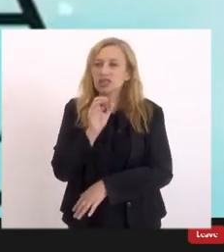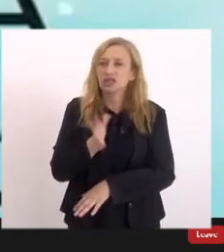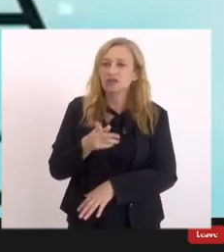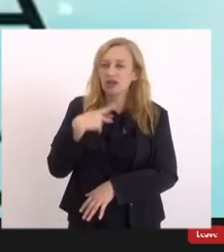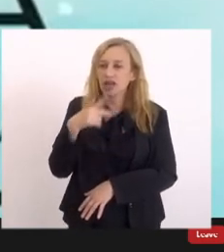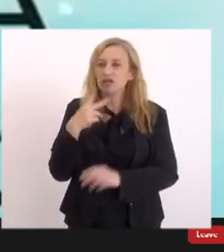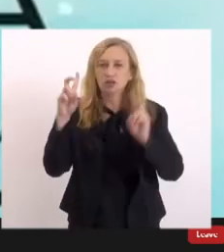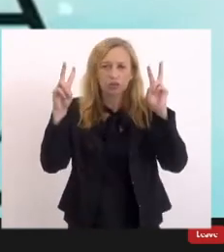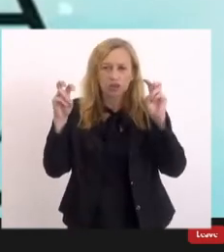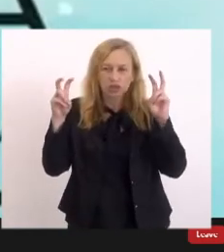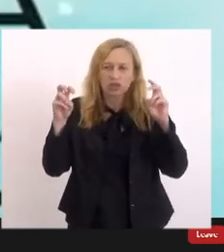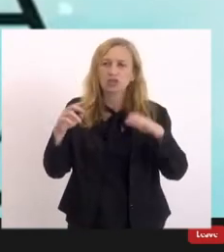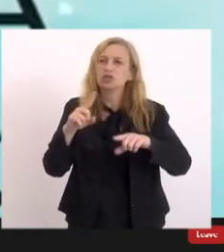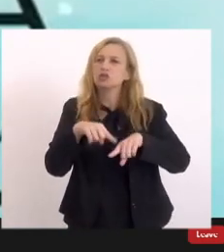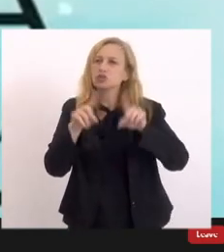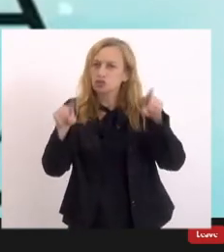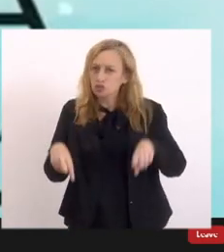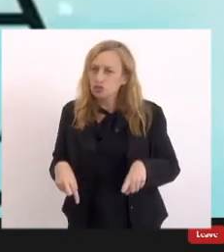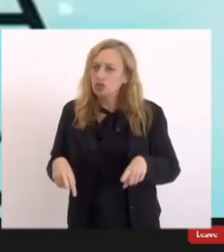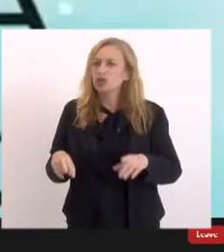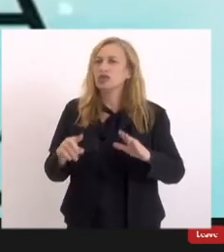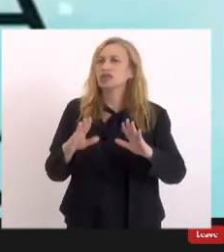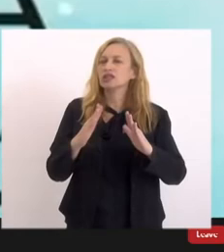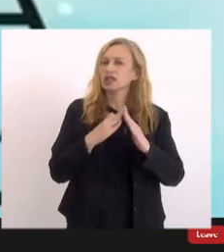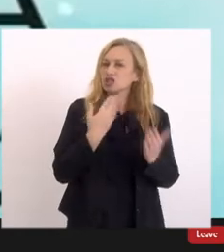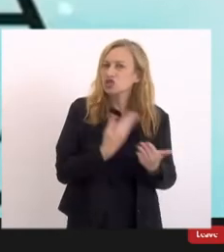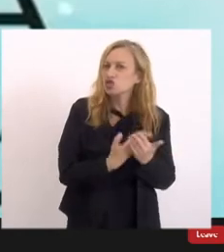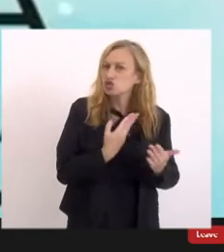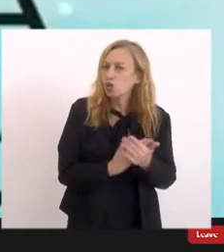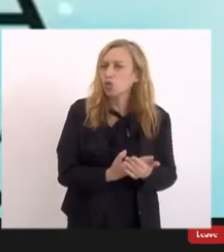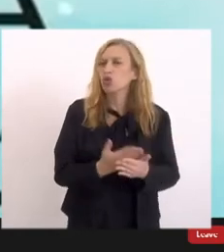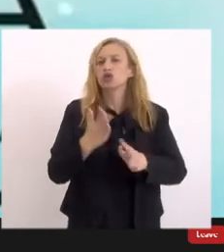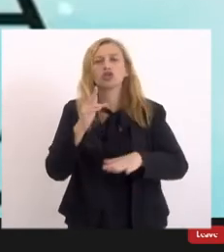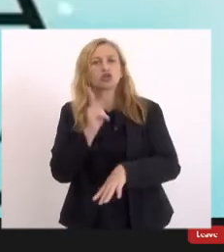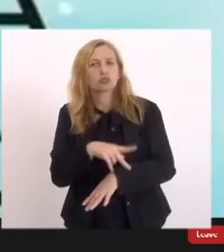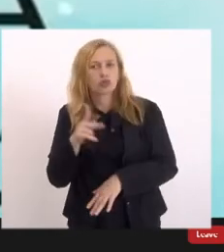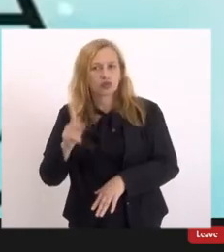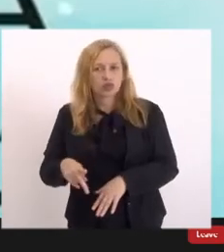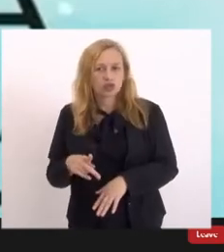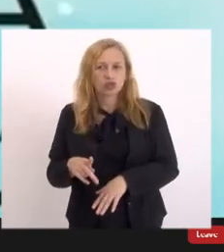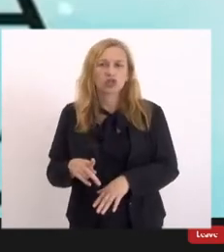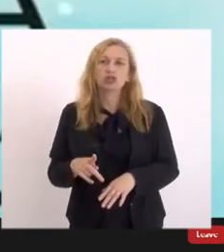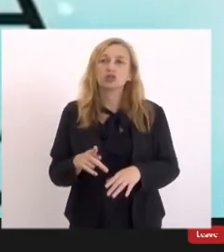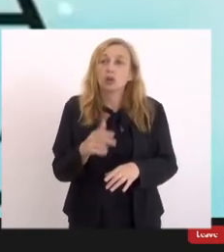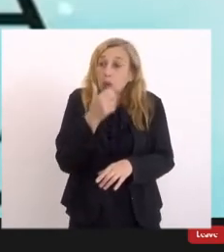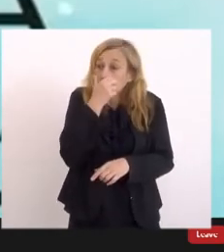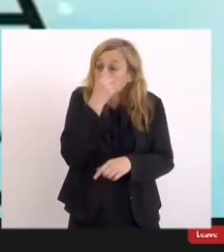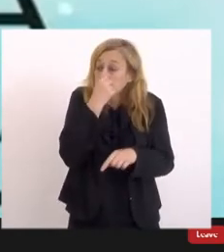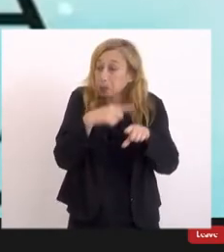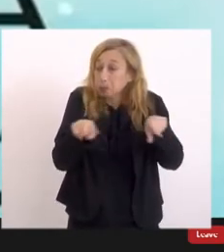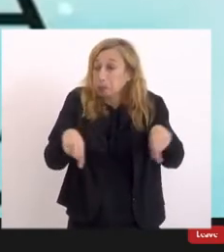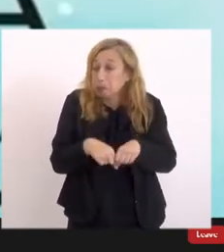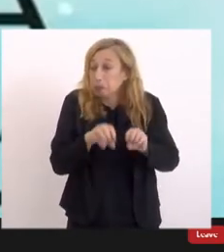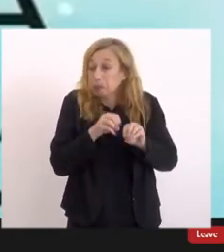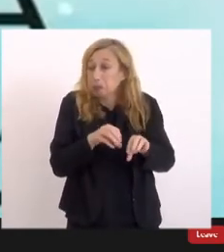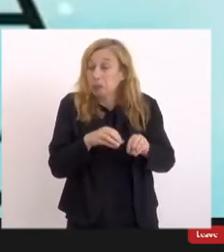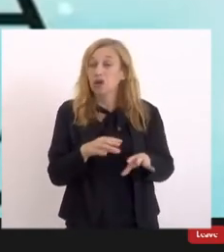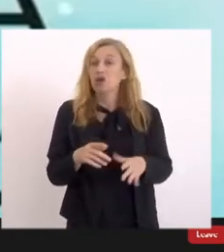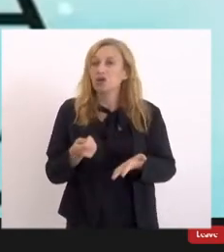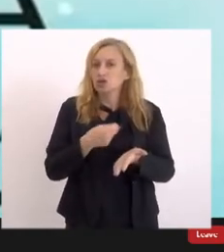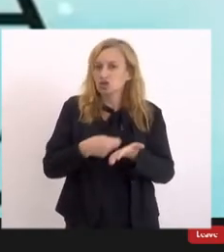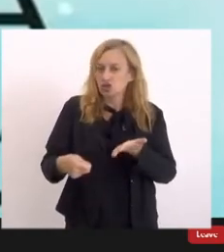questão dos funcionários das escolas, dos professores com as turmas superlotadas. Então, eu até escrevi no